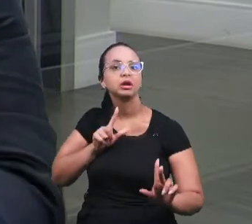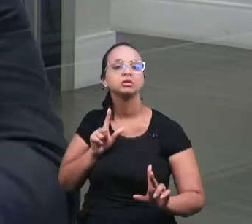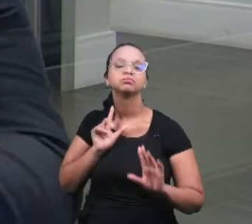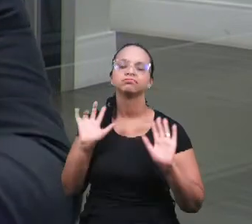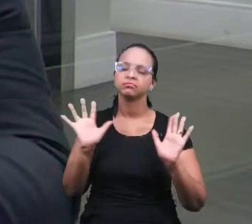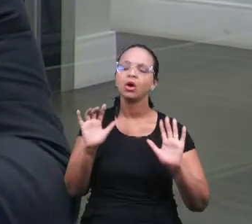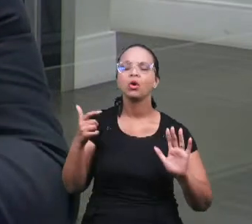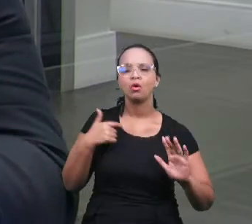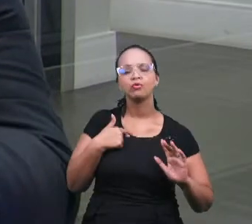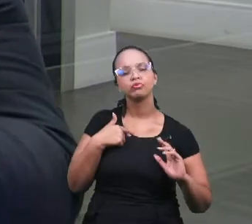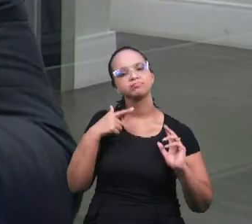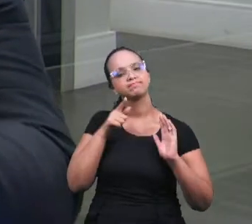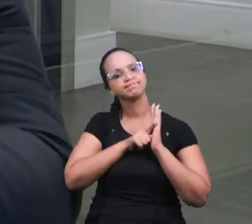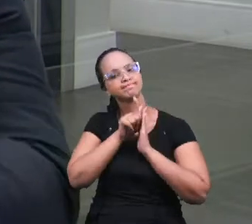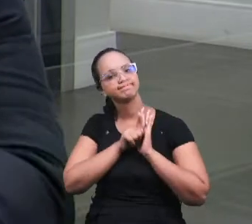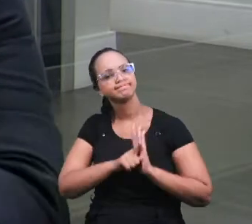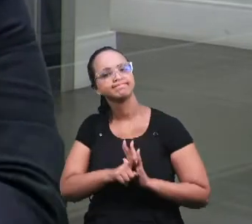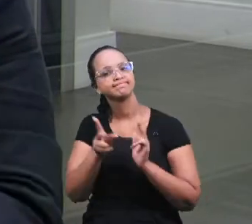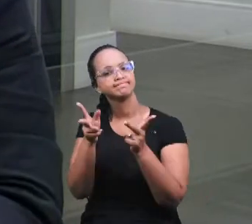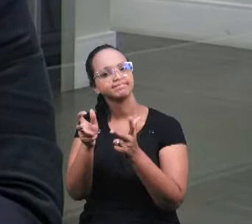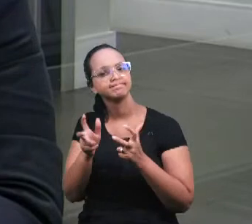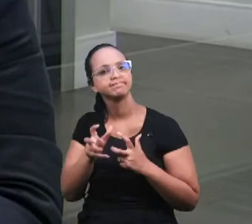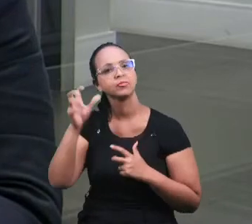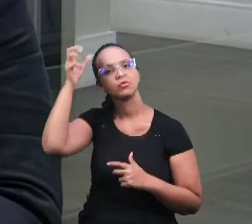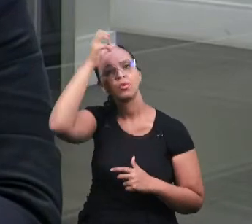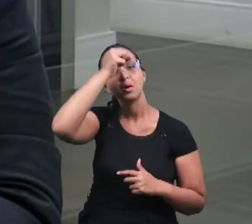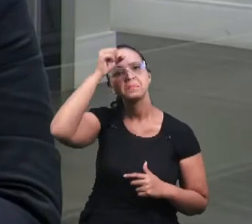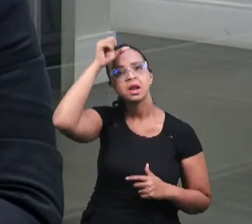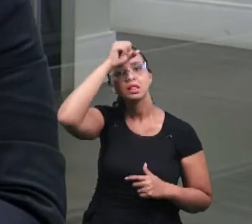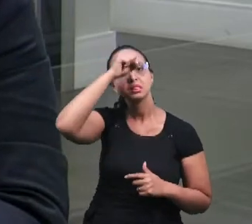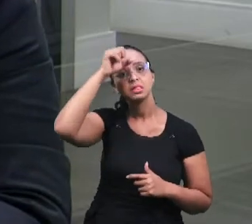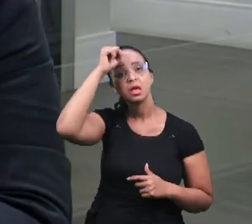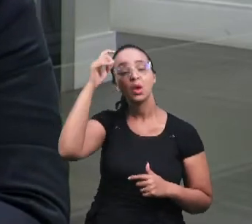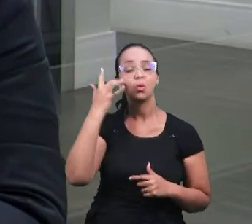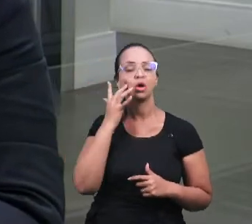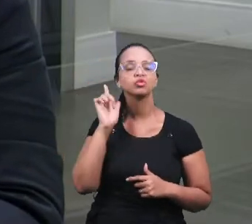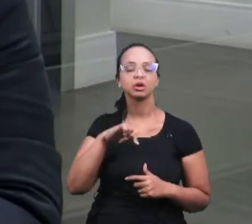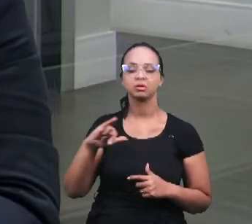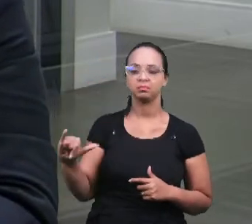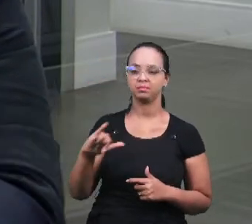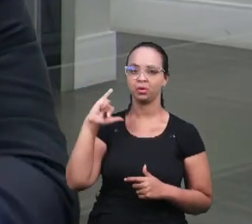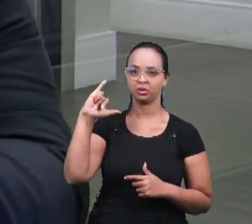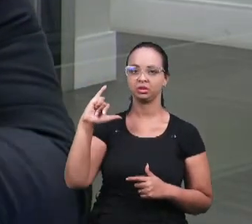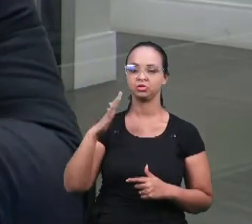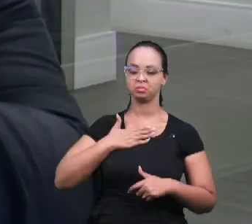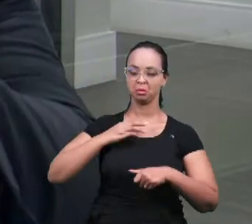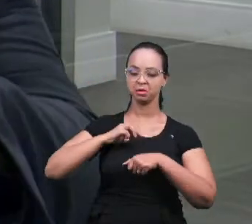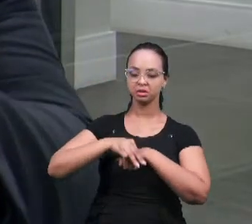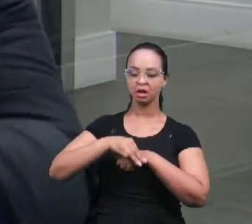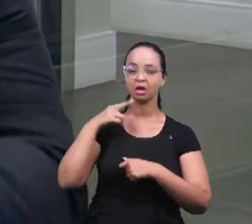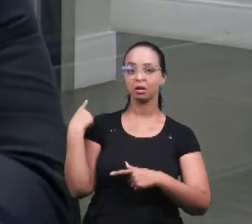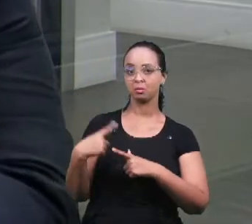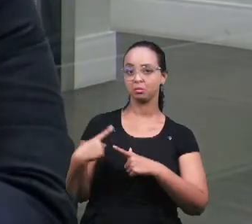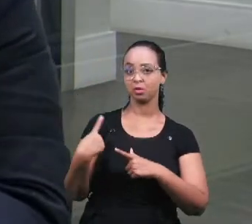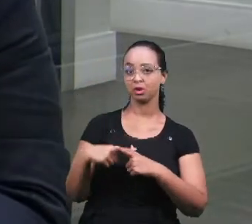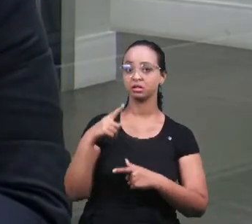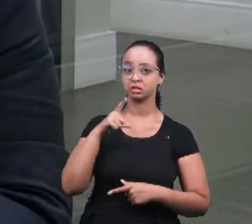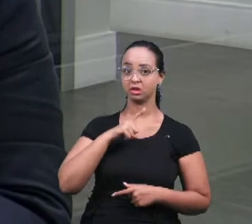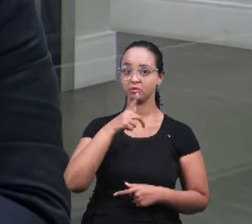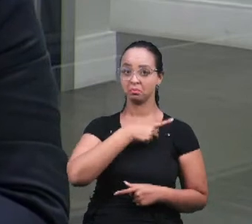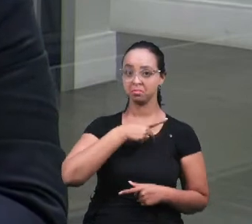vou observar, vou aprender, né? Então acho que isso foi muito importante para o meu ministério, porque teve pastores